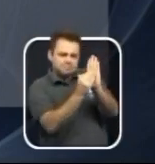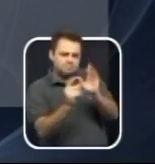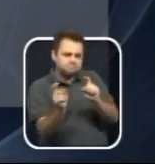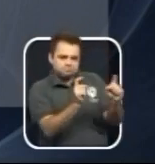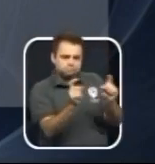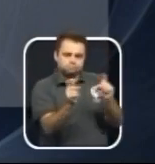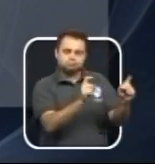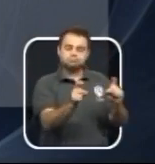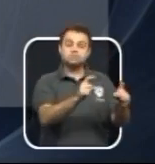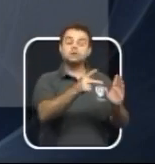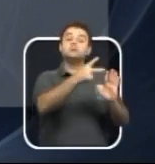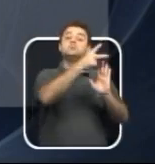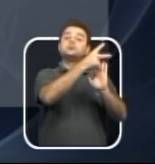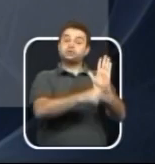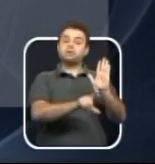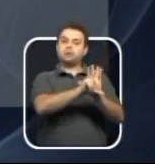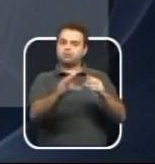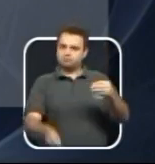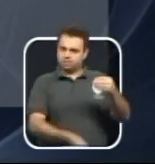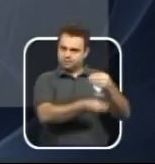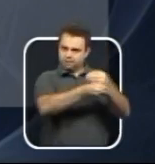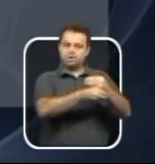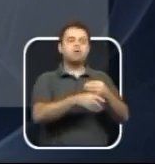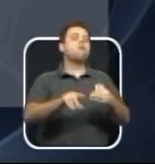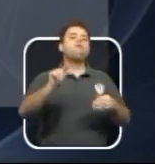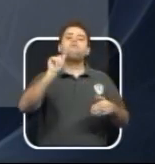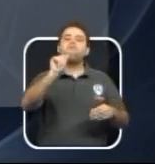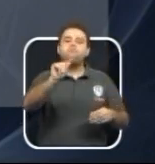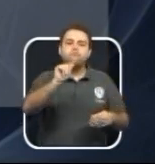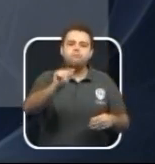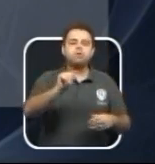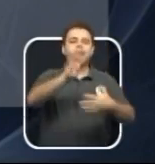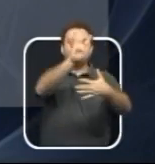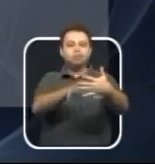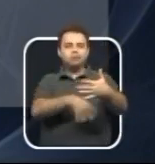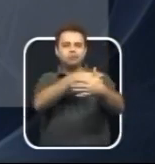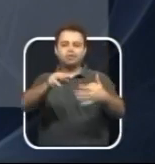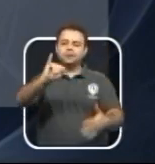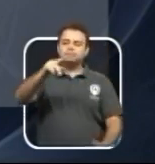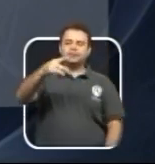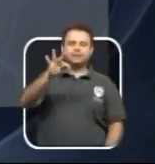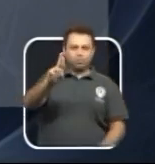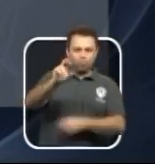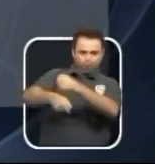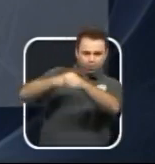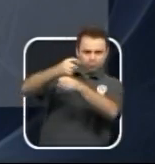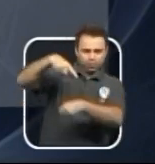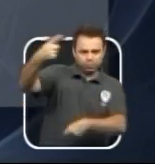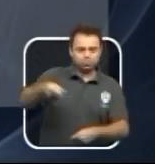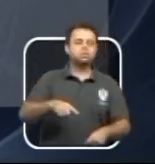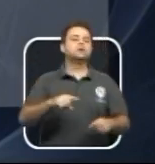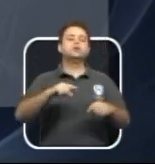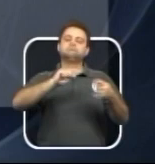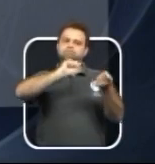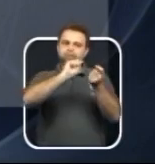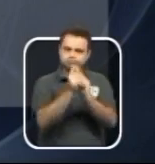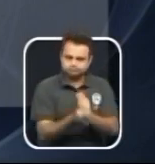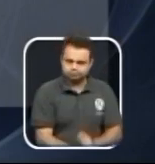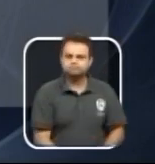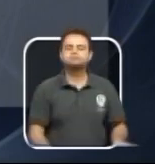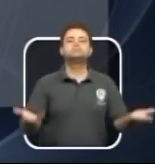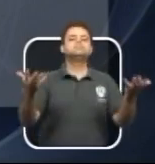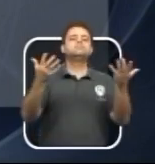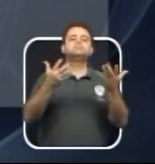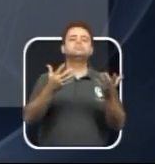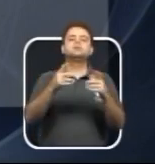de lei complementar do Executivo que altera a planta genérica de valores do IPTU e aplica reajuste de 5,5%